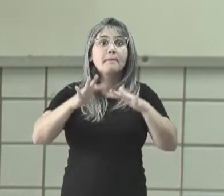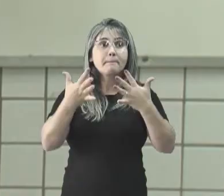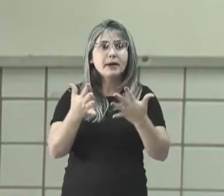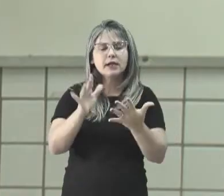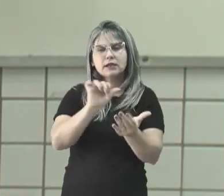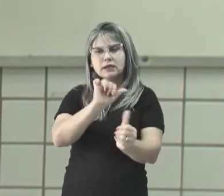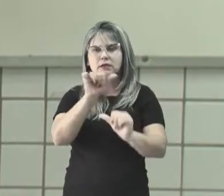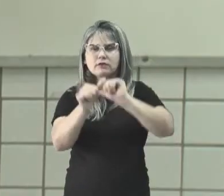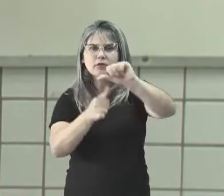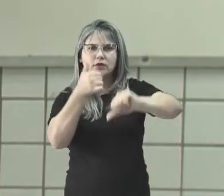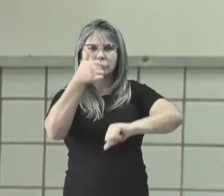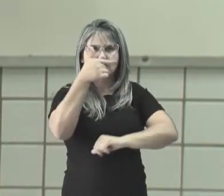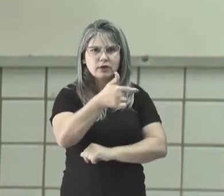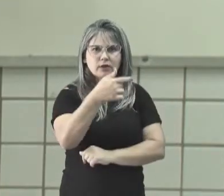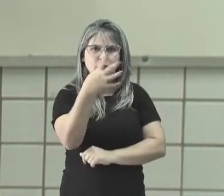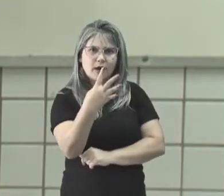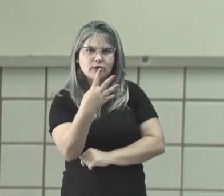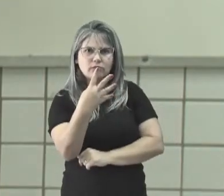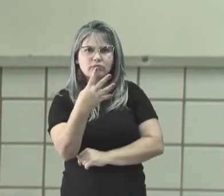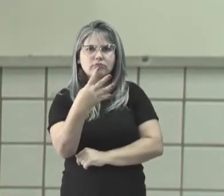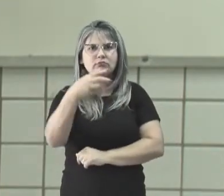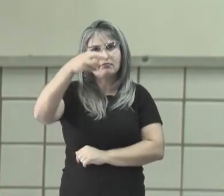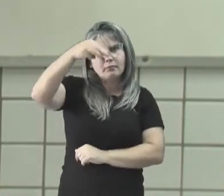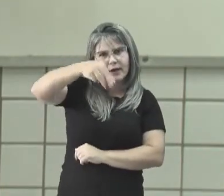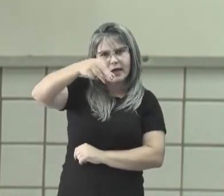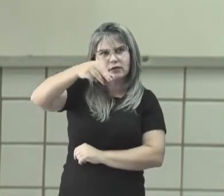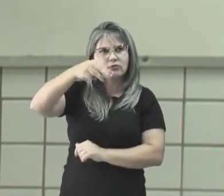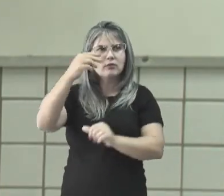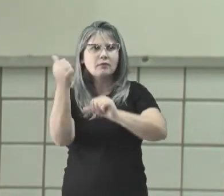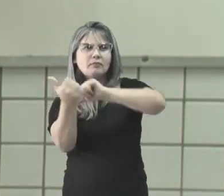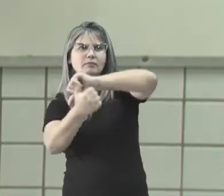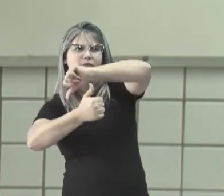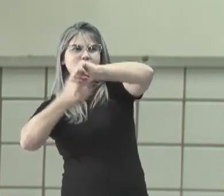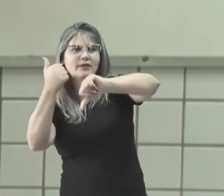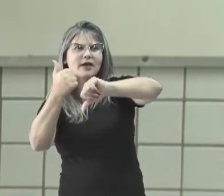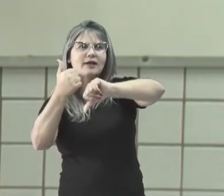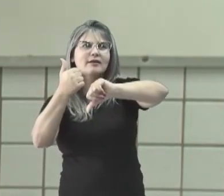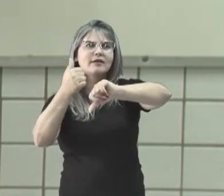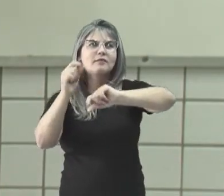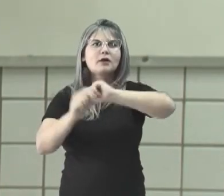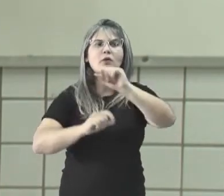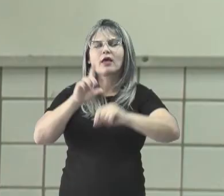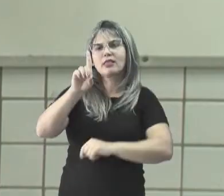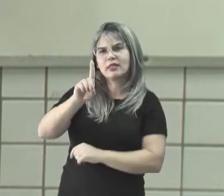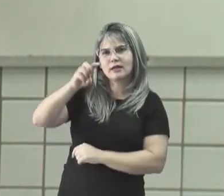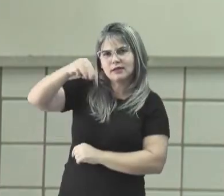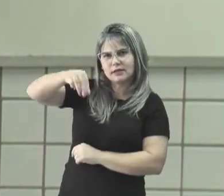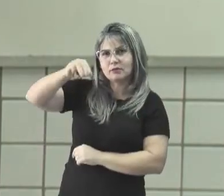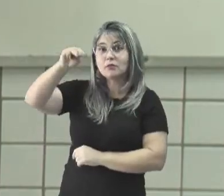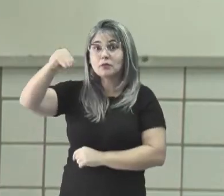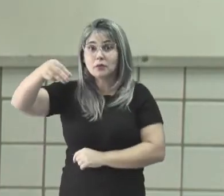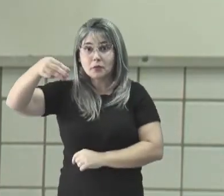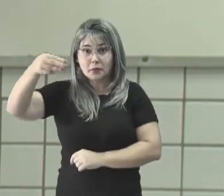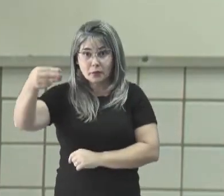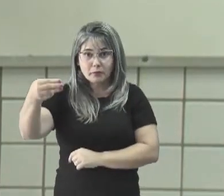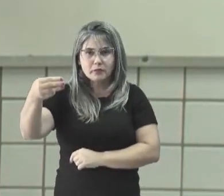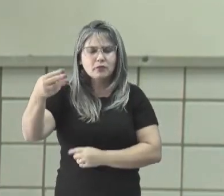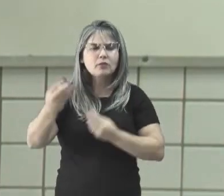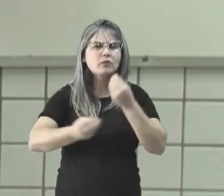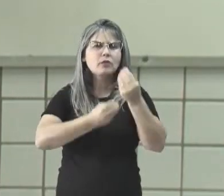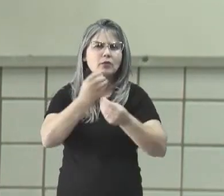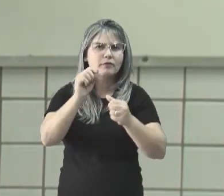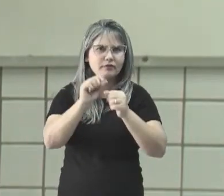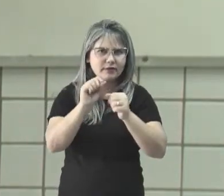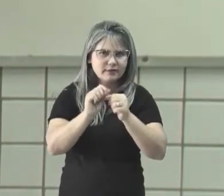decímetro cúbico. Então, gente, decímetro é um submúltiplo, deci, centi, mili. Então, ele é o primeiro submúltiplo que a gente tem